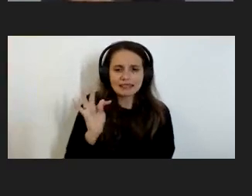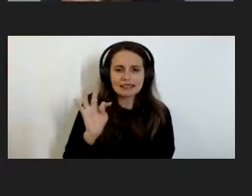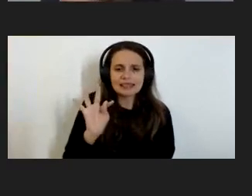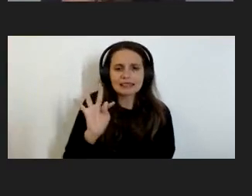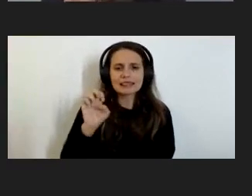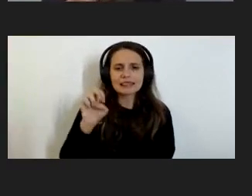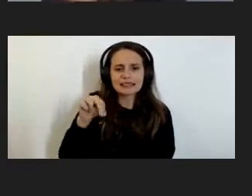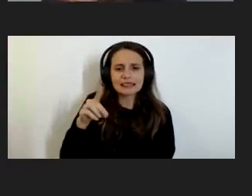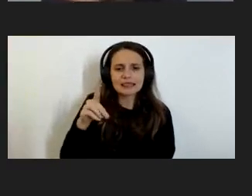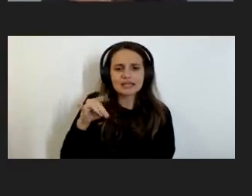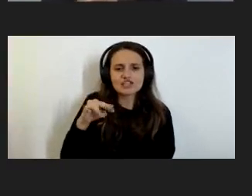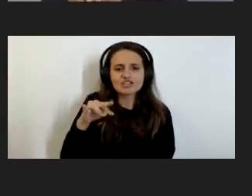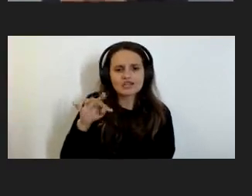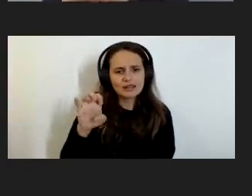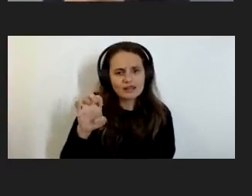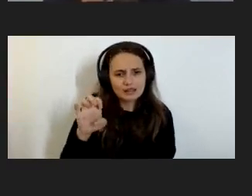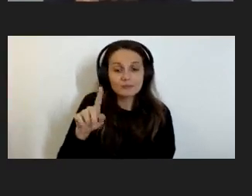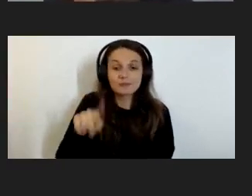dor,